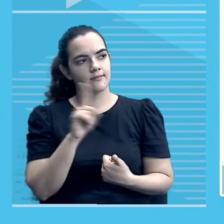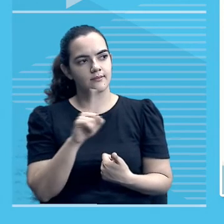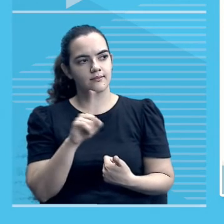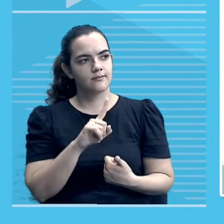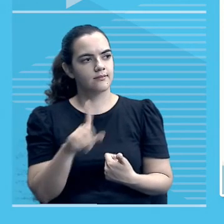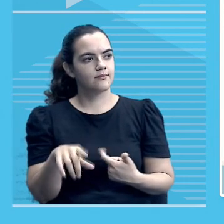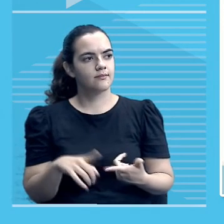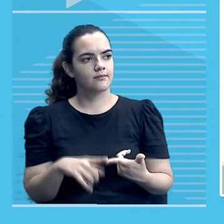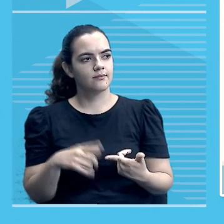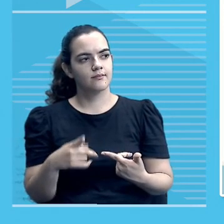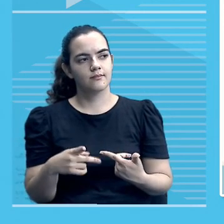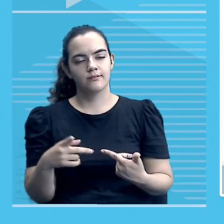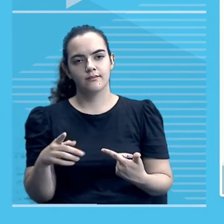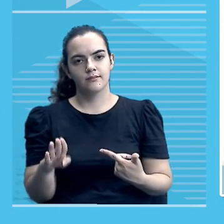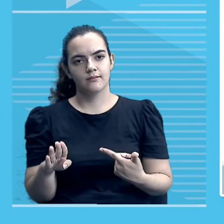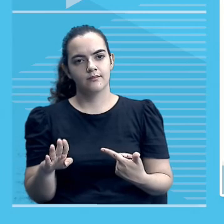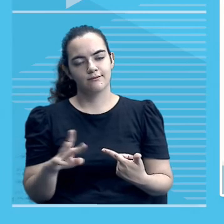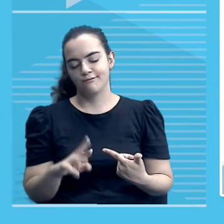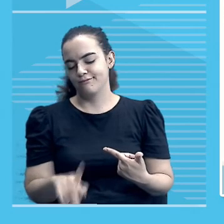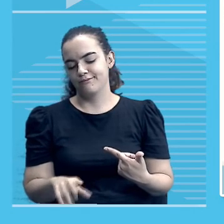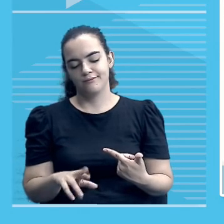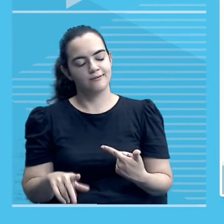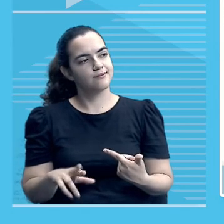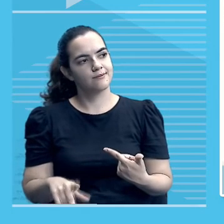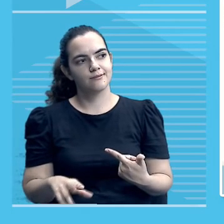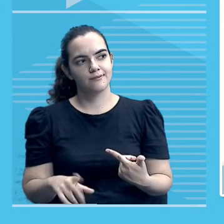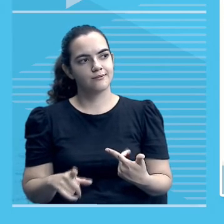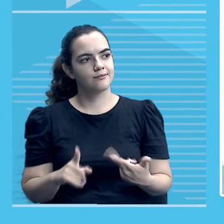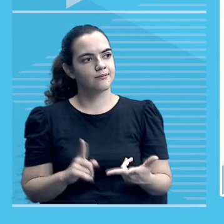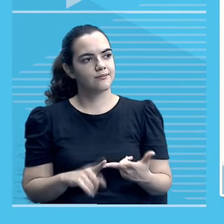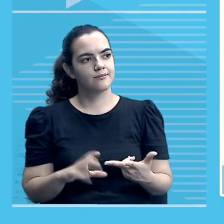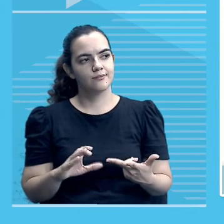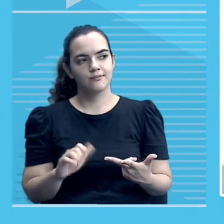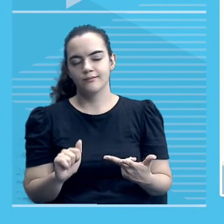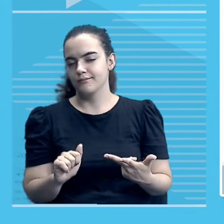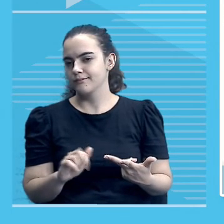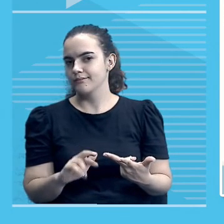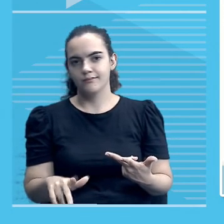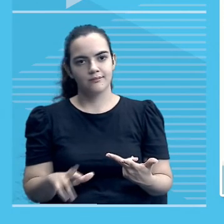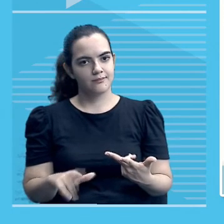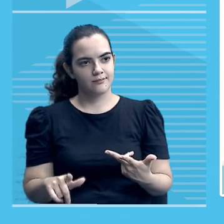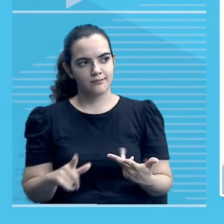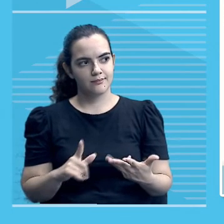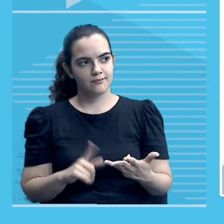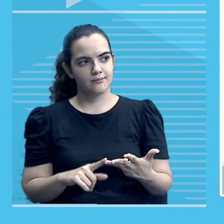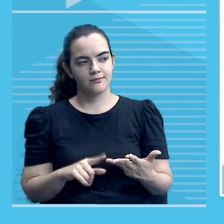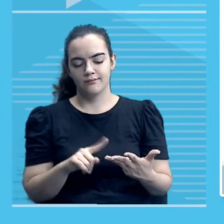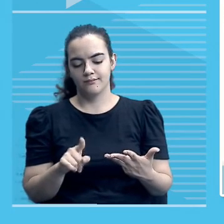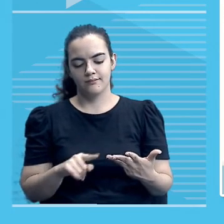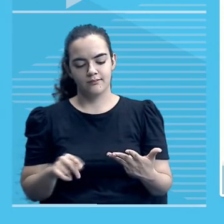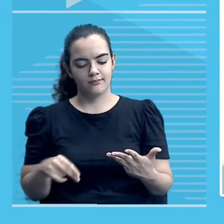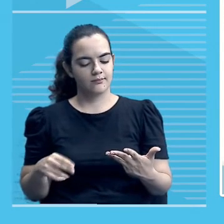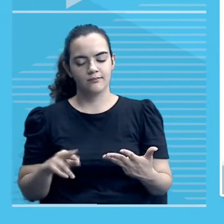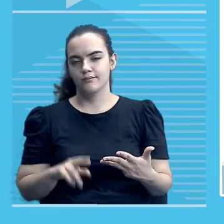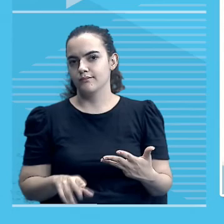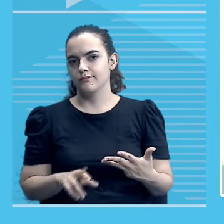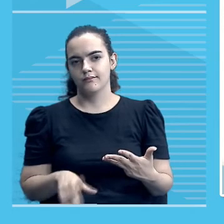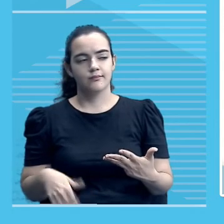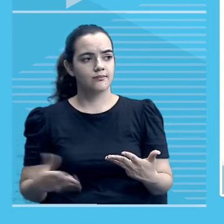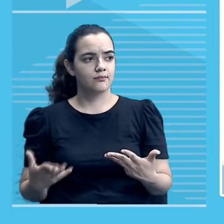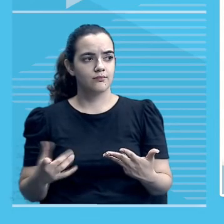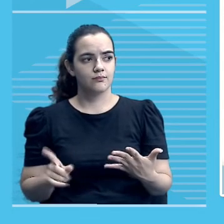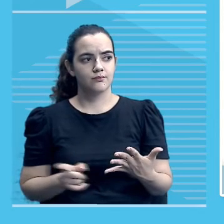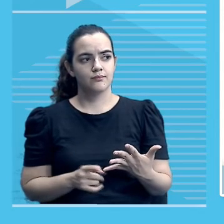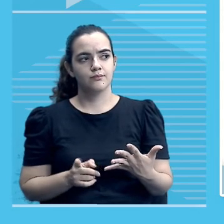de chumbo é insolúvel, carbonato de cálcio é insolúvel e o sulfeto de zinco é insolúvel. Então, só tem um